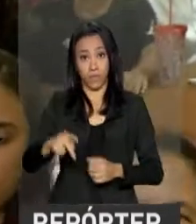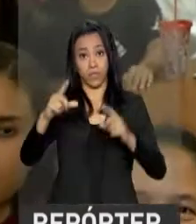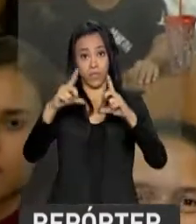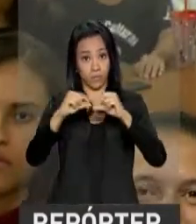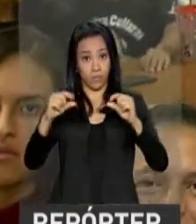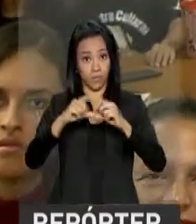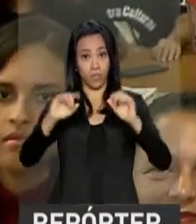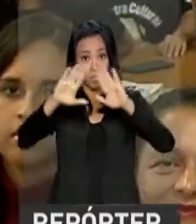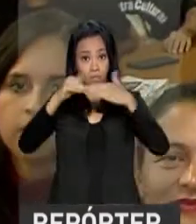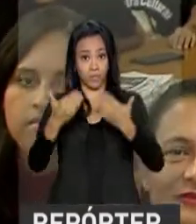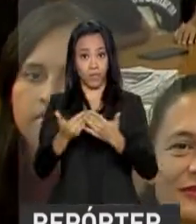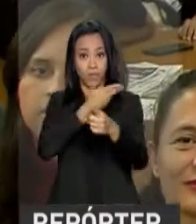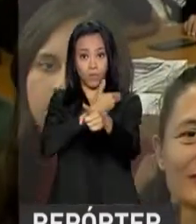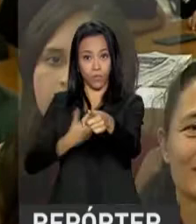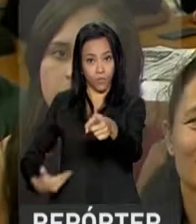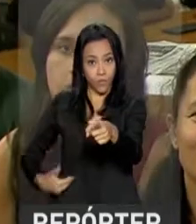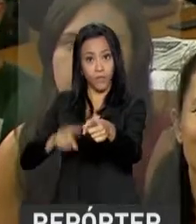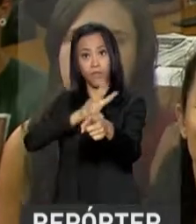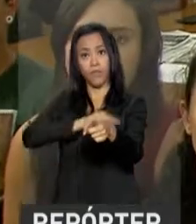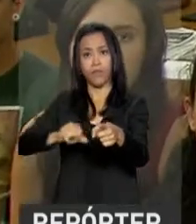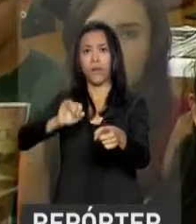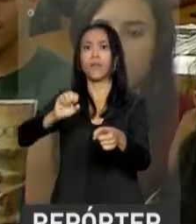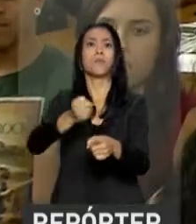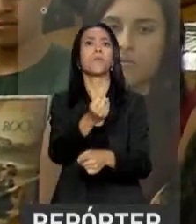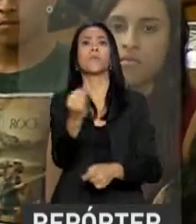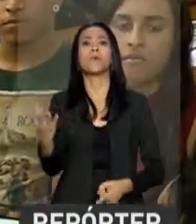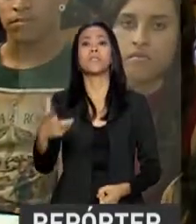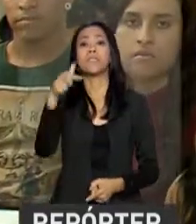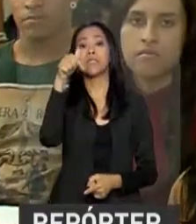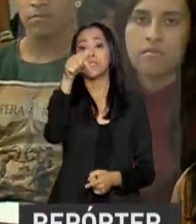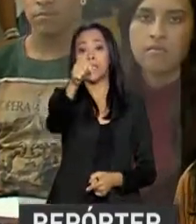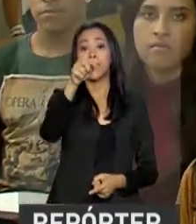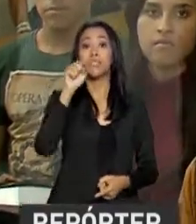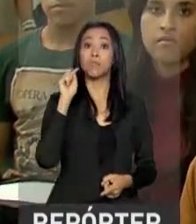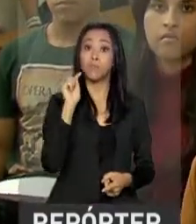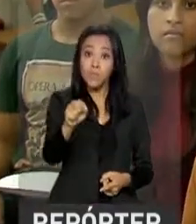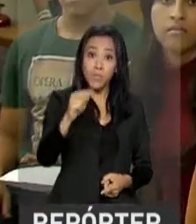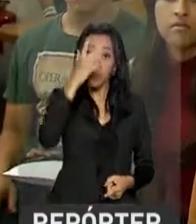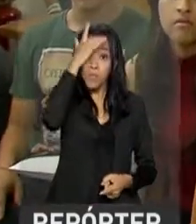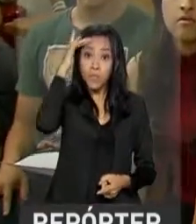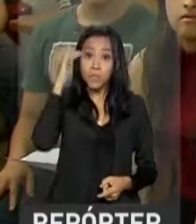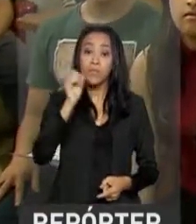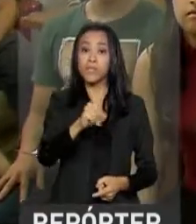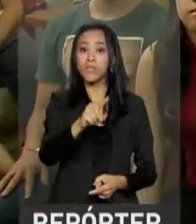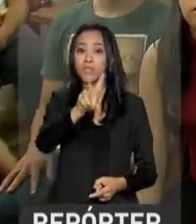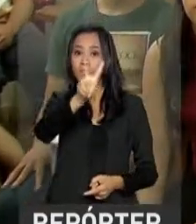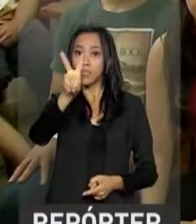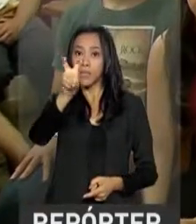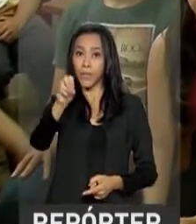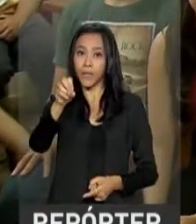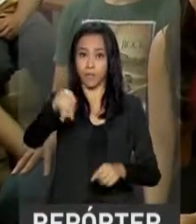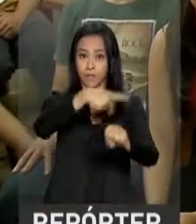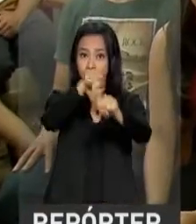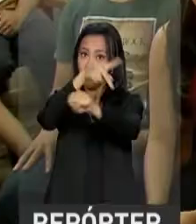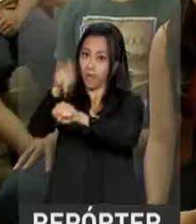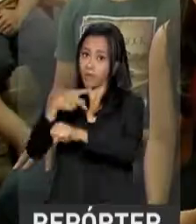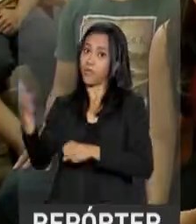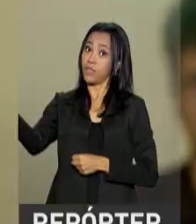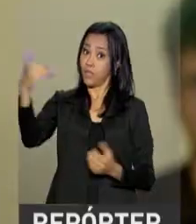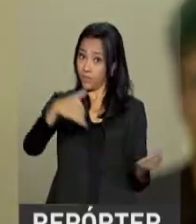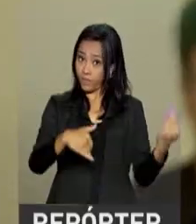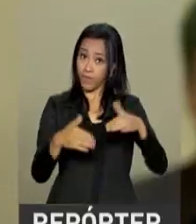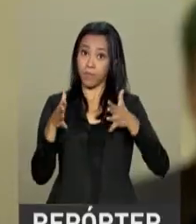aqui, vão recepcionar as mais de 7 mil pessoas de 150 países que vão participar do Fórum Mundial da